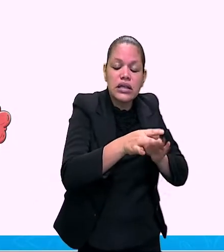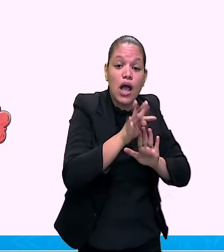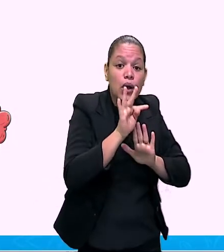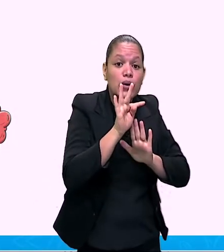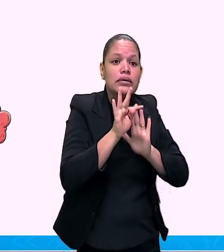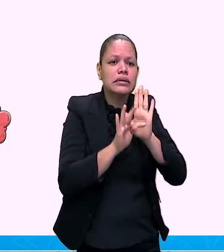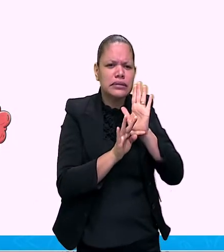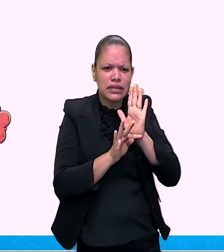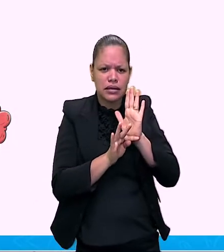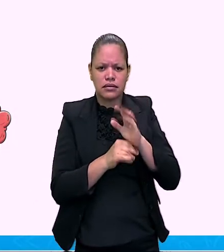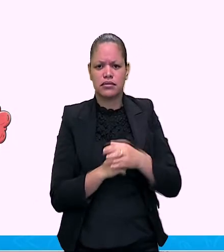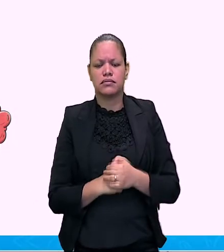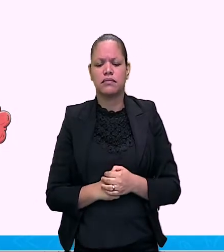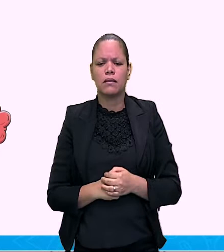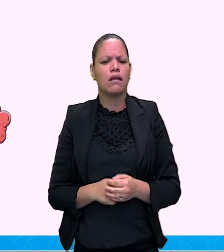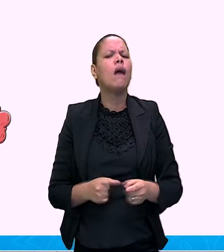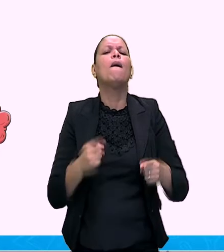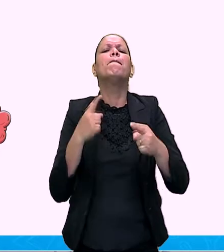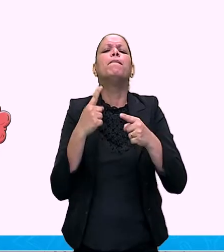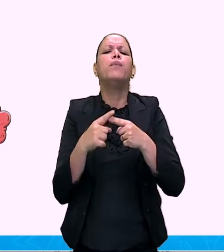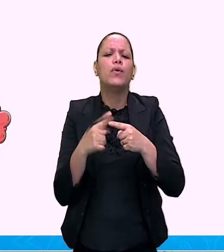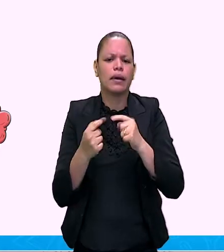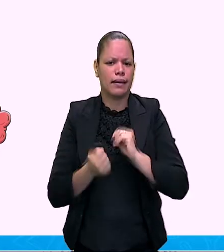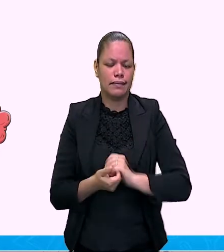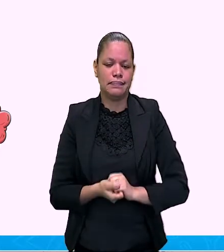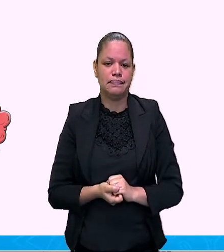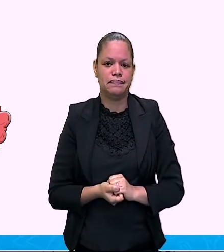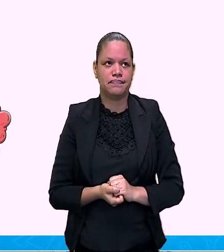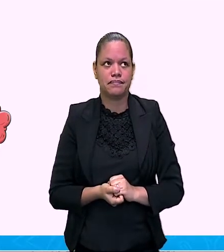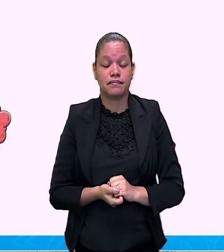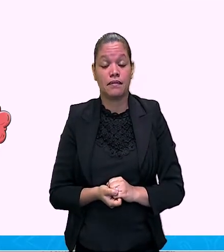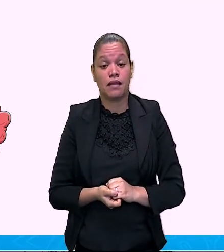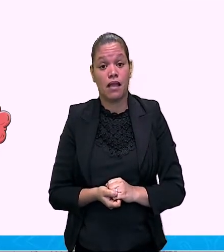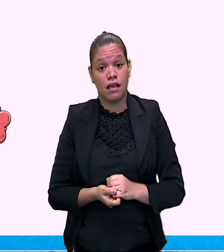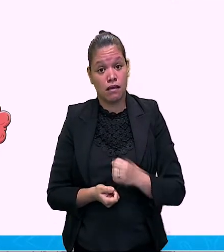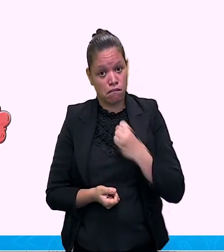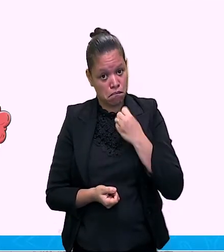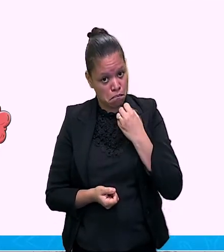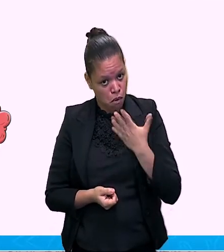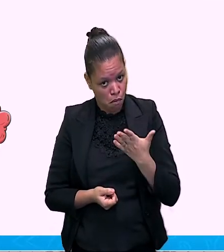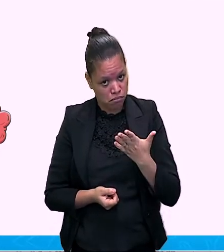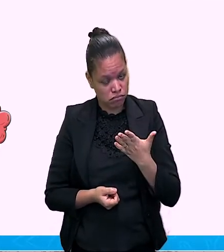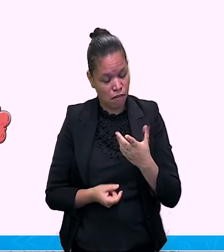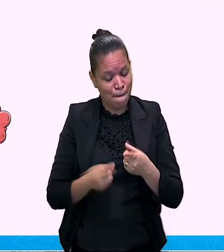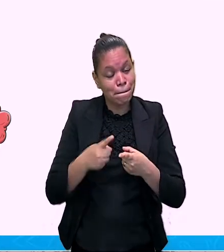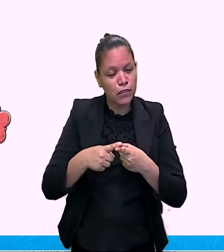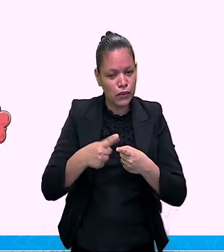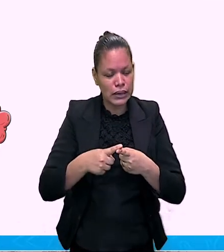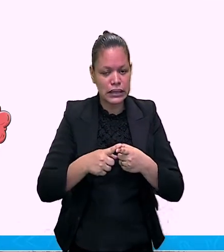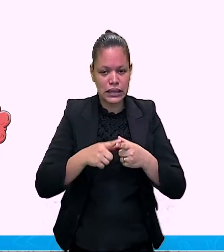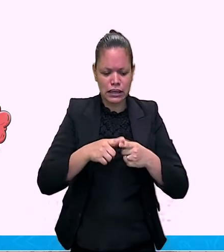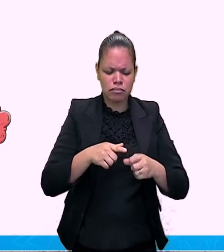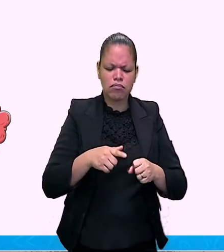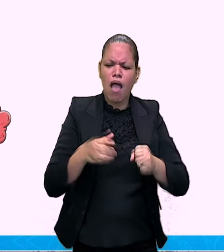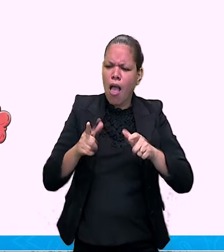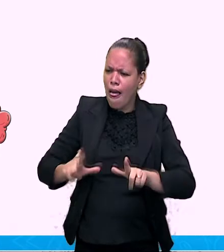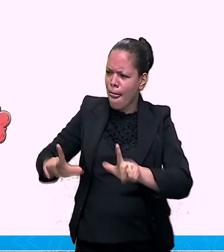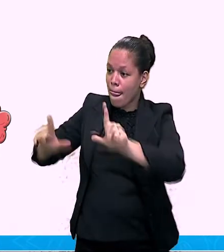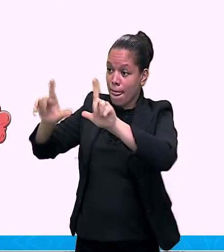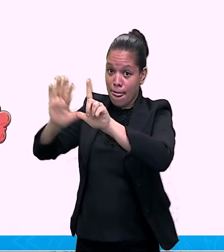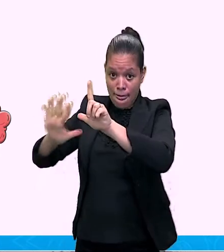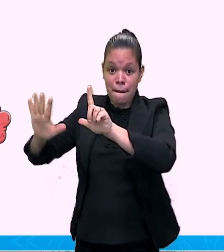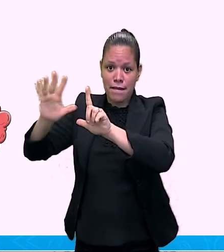gente? Porque nessa atividade, lá na plataforma, tem uma atividade proposta dessa. E como que você